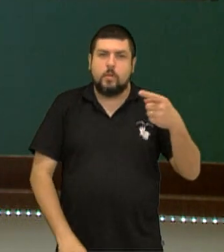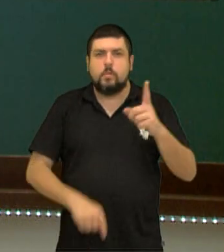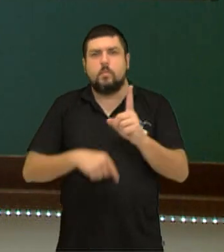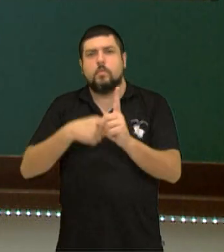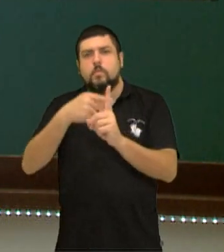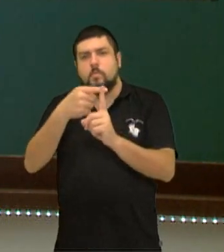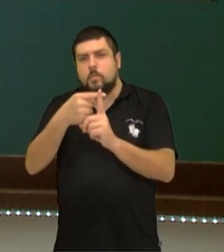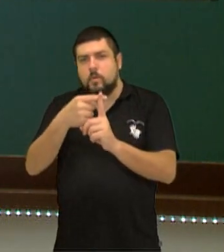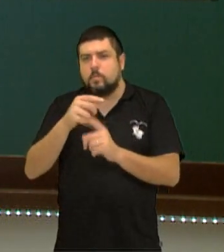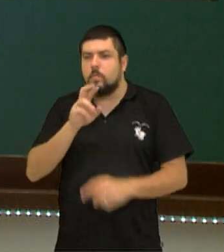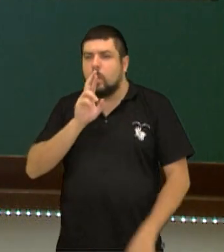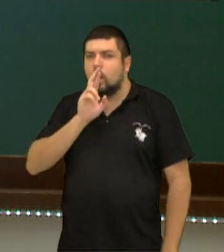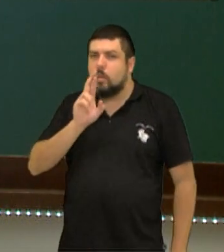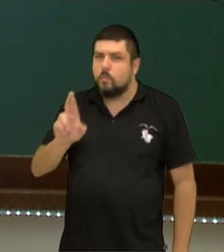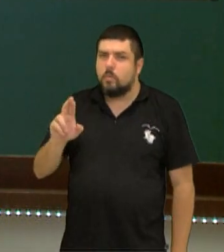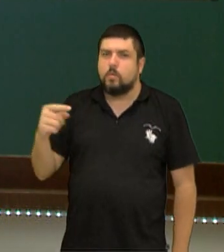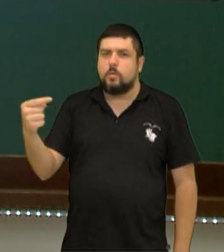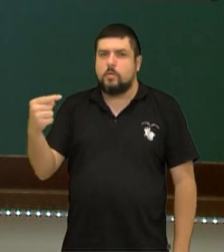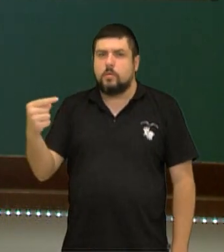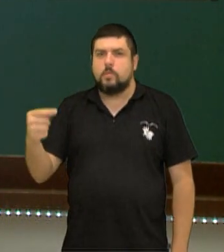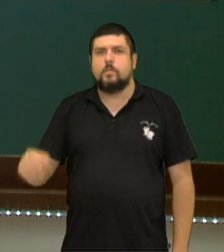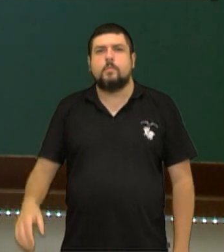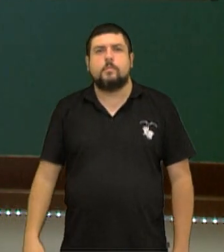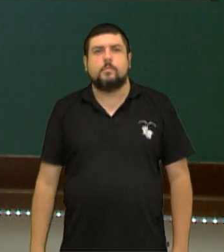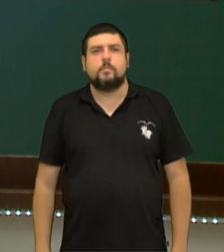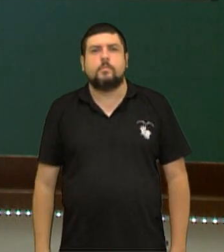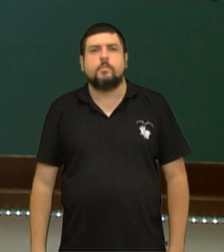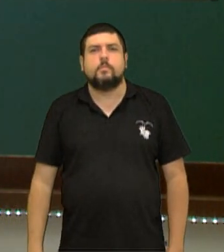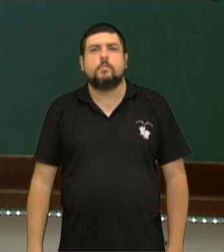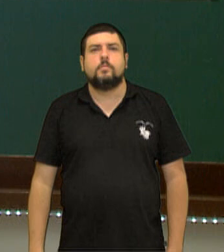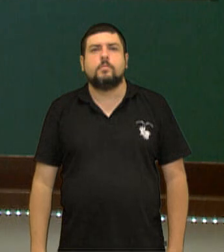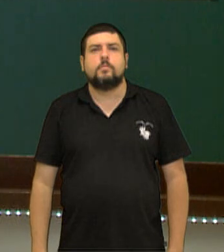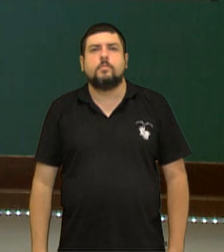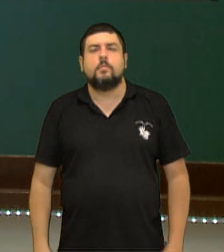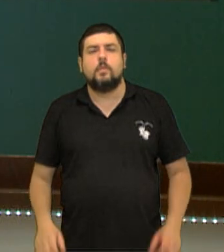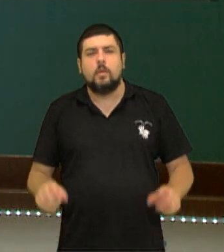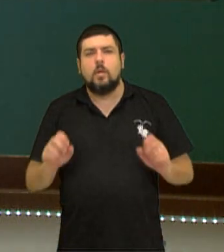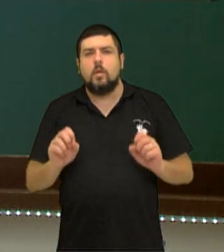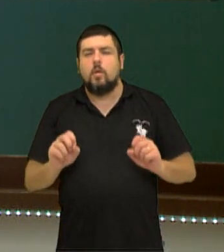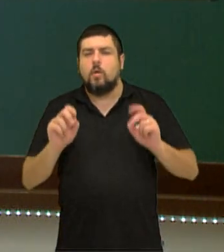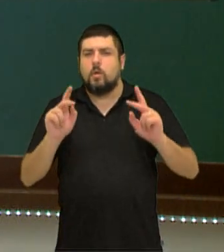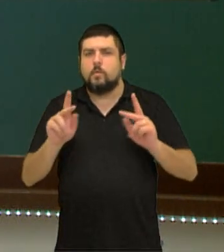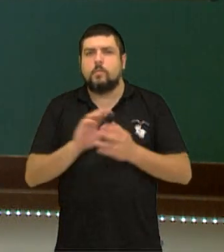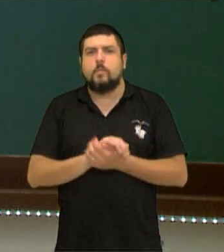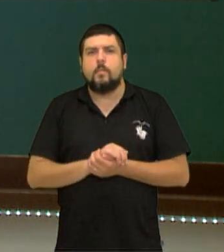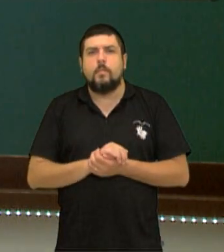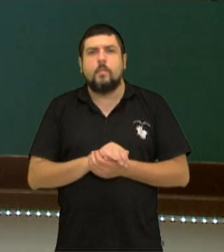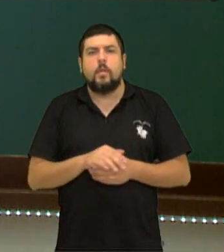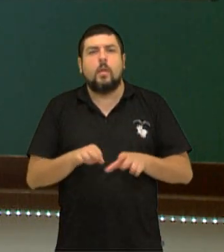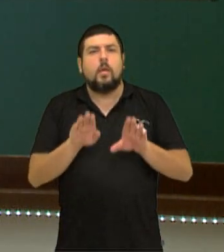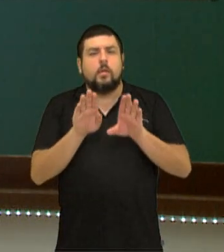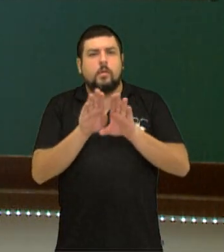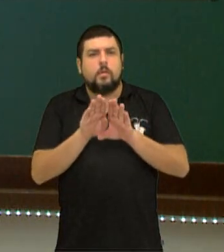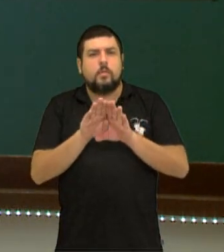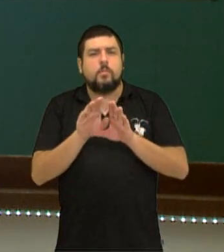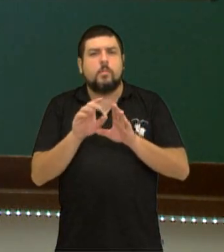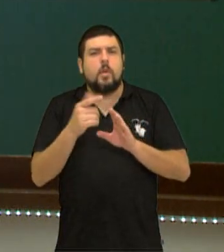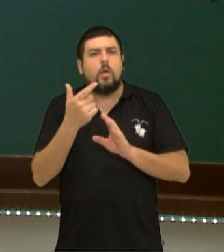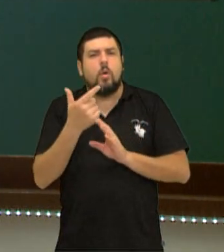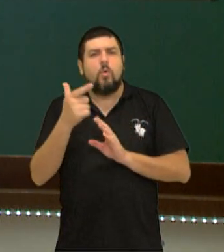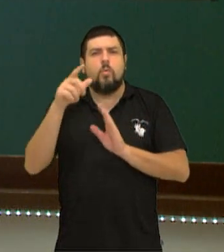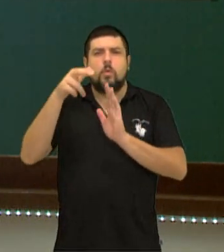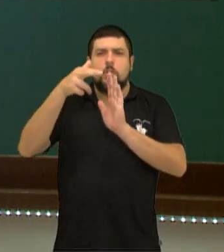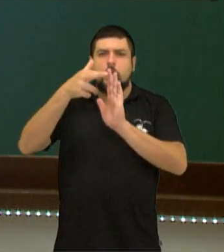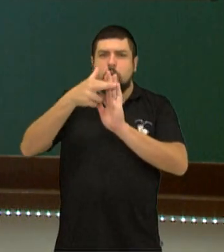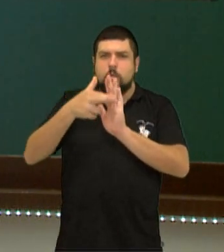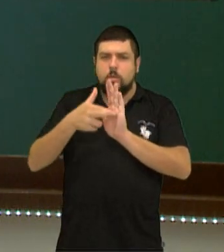final negativo, ok? Então, vamos lá. Outro critério para resolvermos as